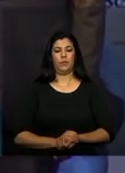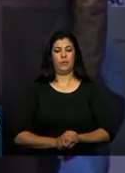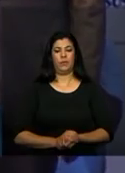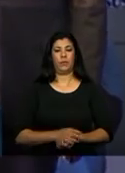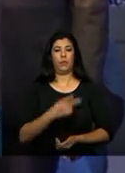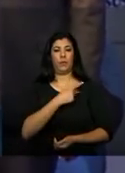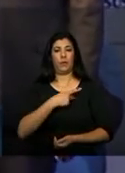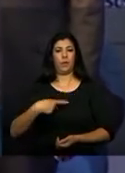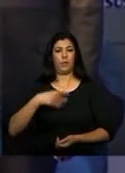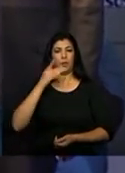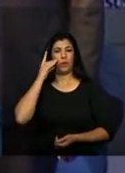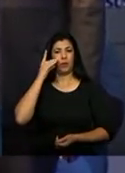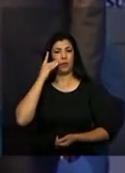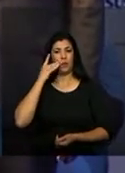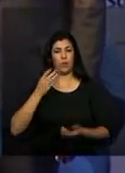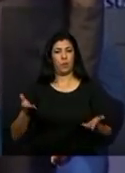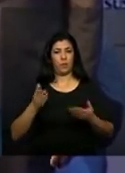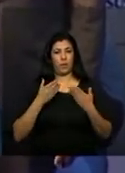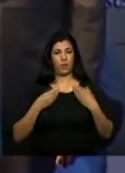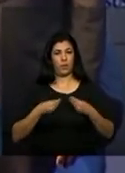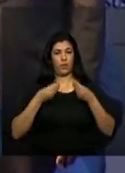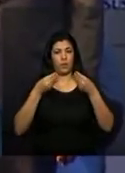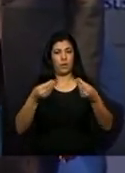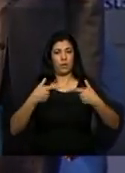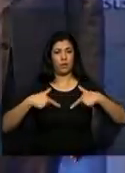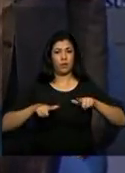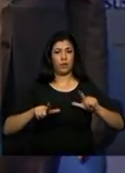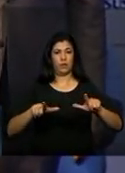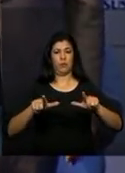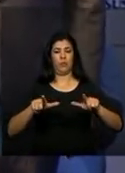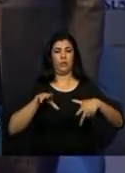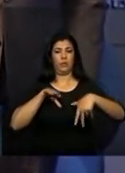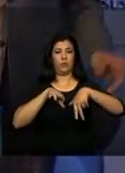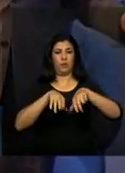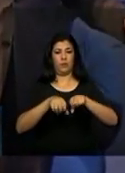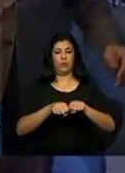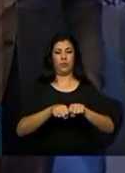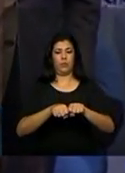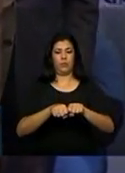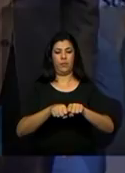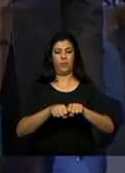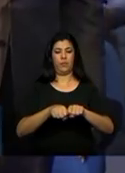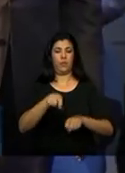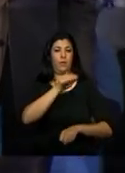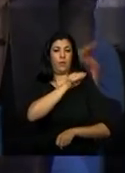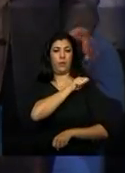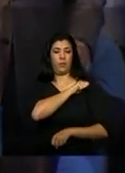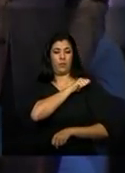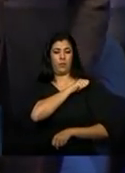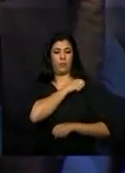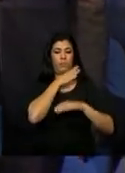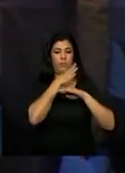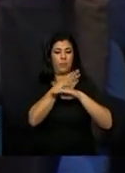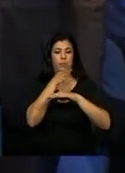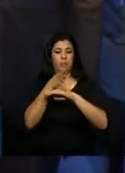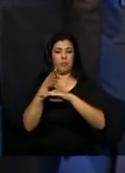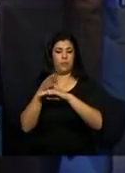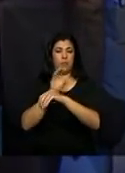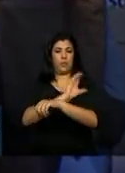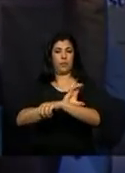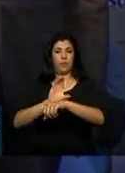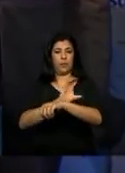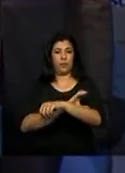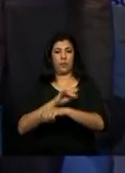A presidenta Dilma Rousseff entrega neste momento certificados a alunos que frequentaram cursos